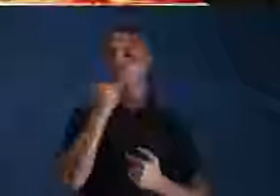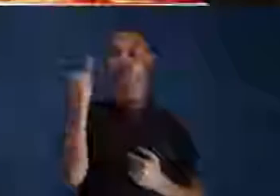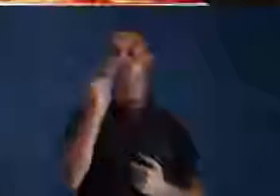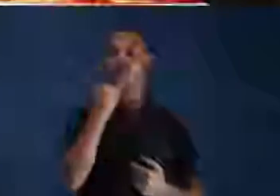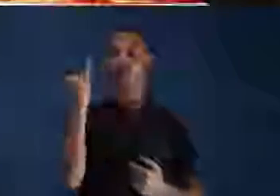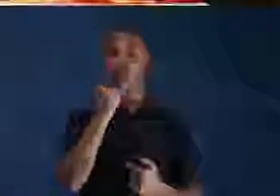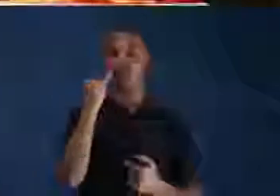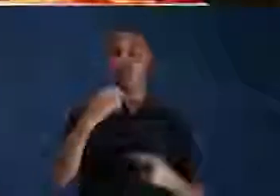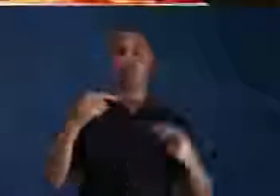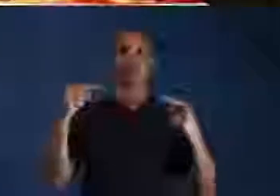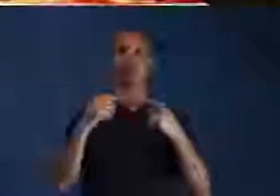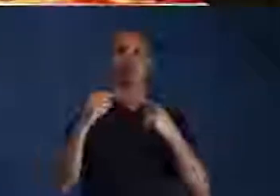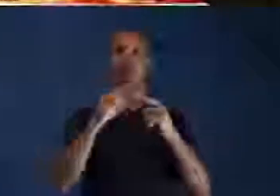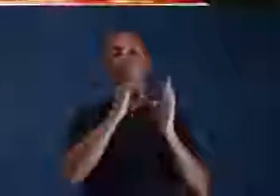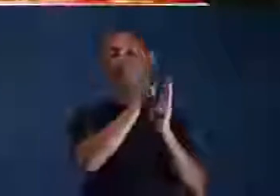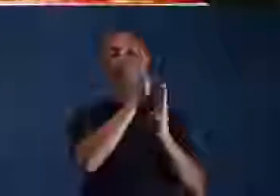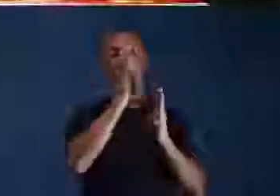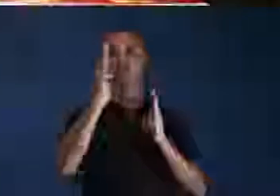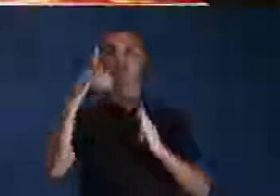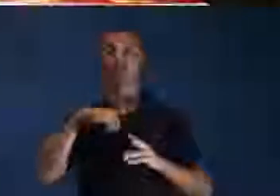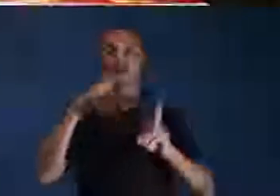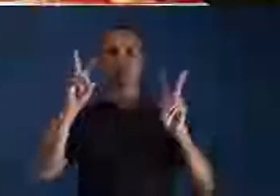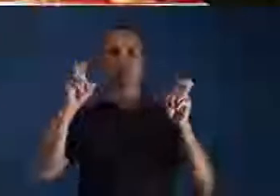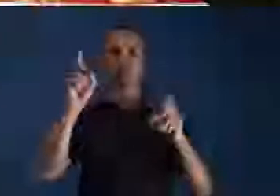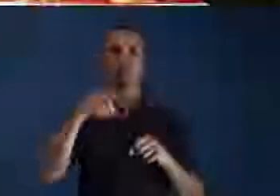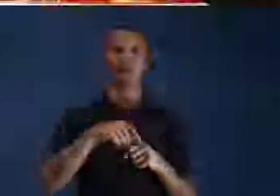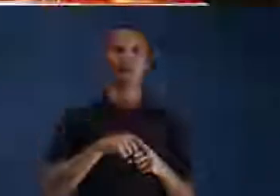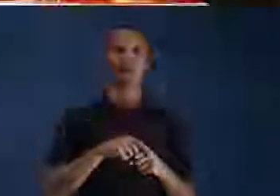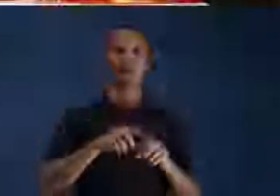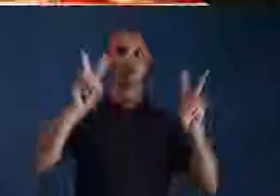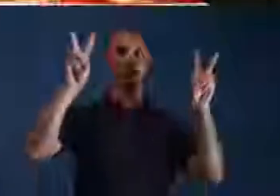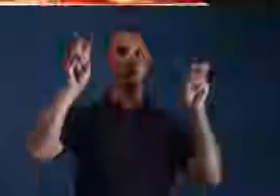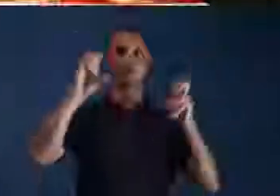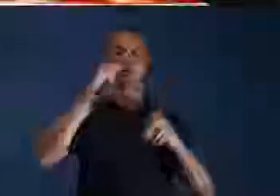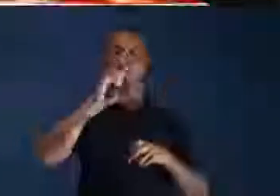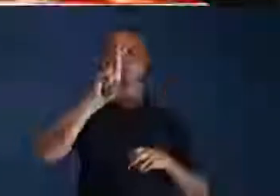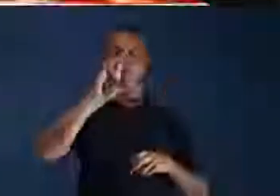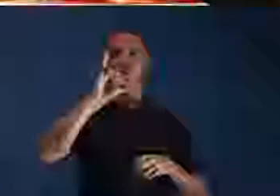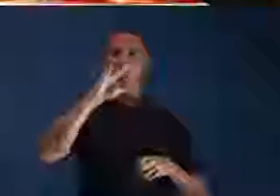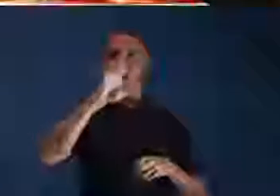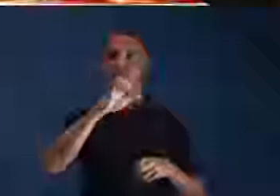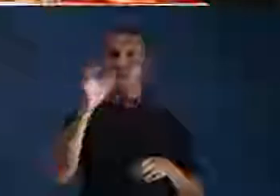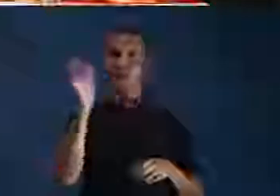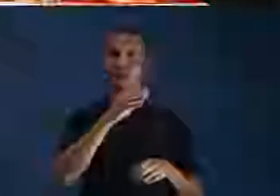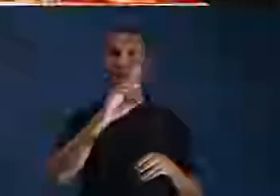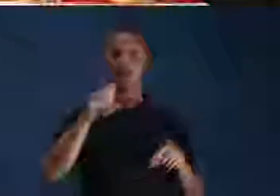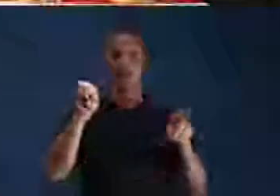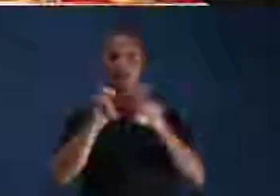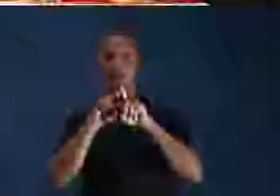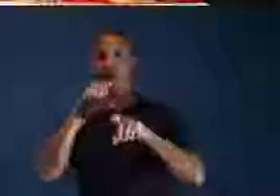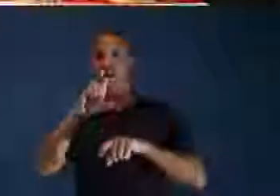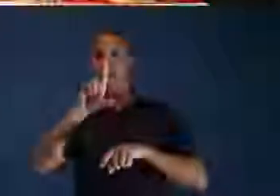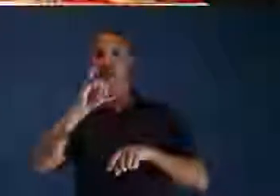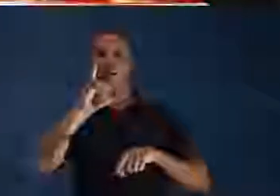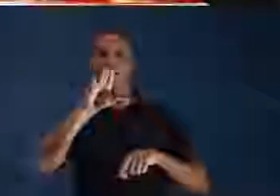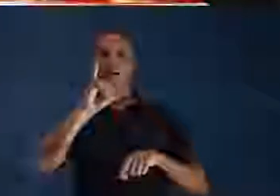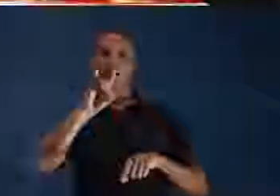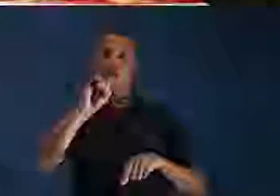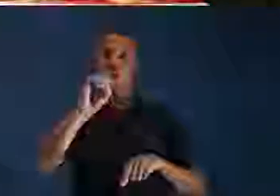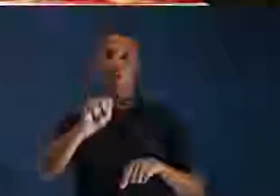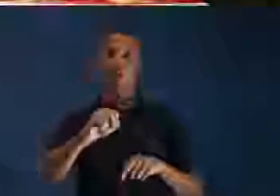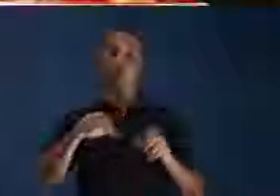de enciclopédicos sobre o tema. O Crime e os Criminosos na Literatura Brasileira, de